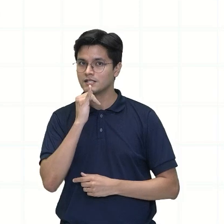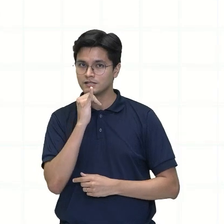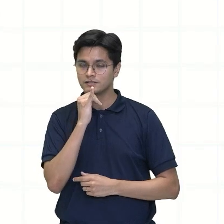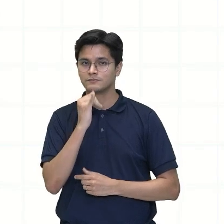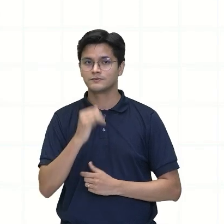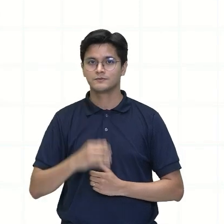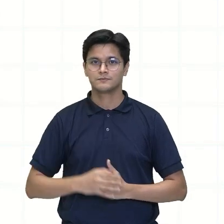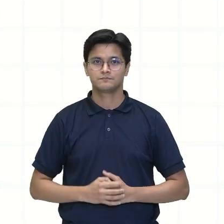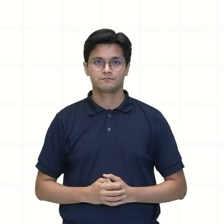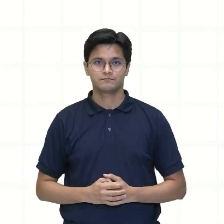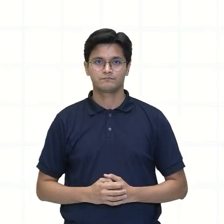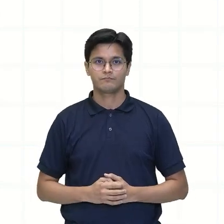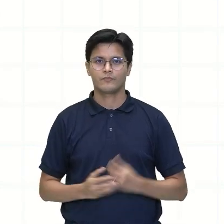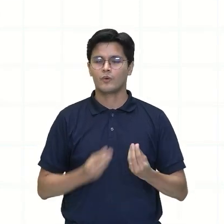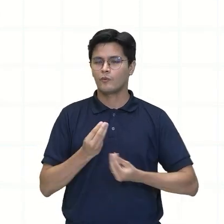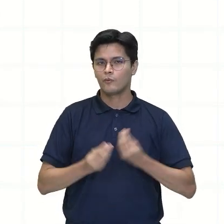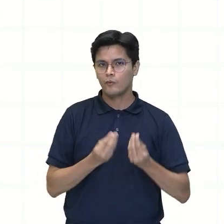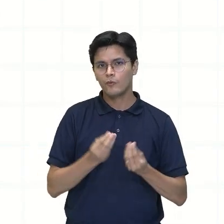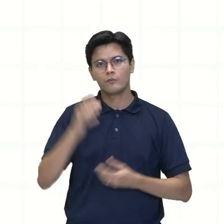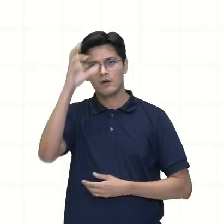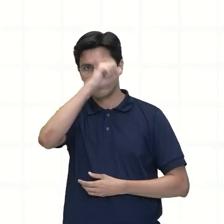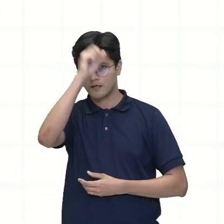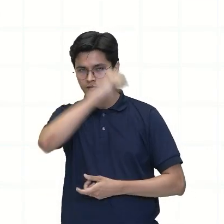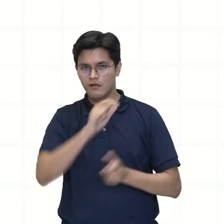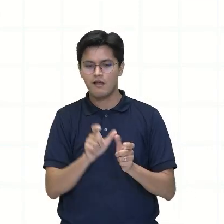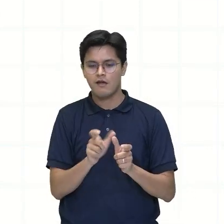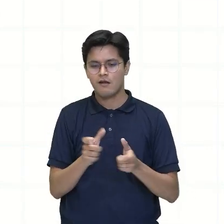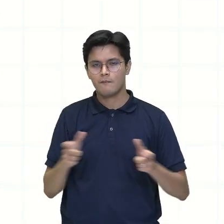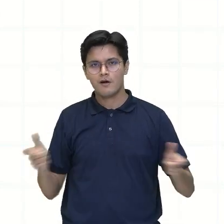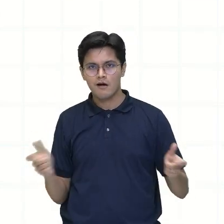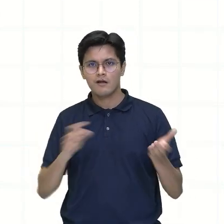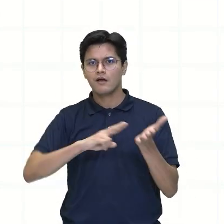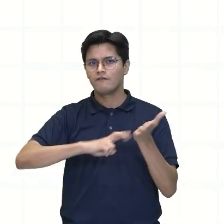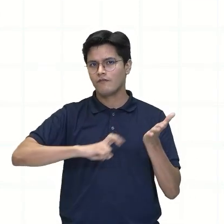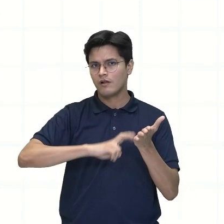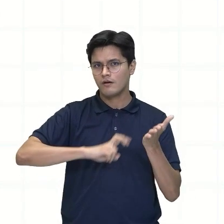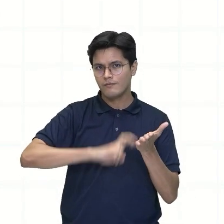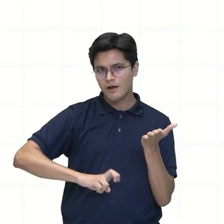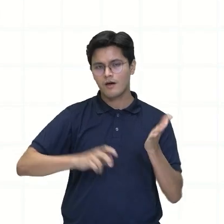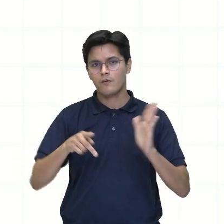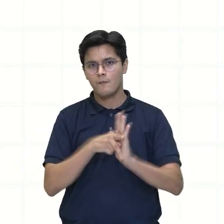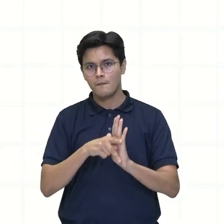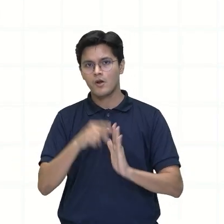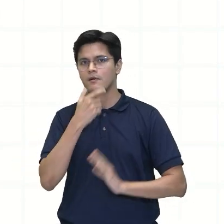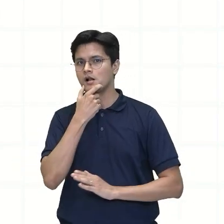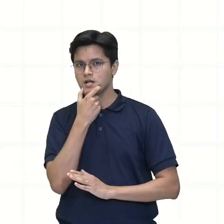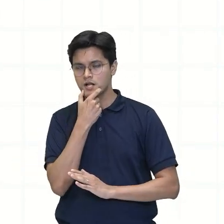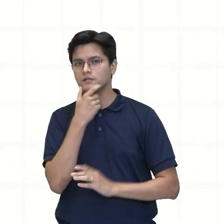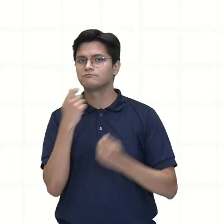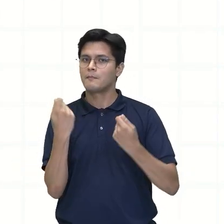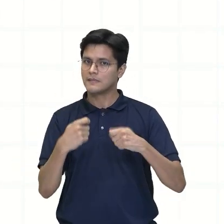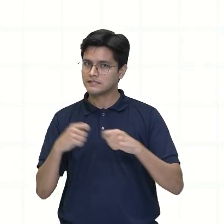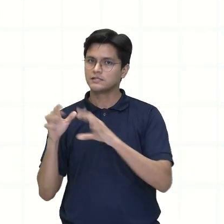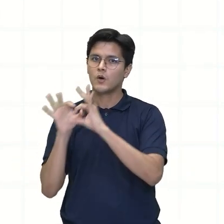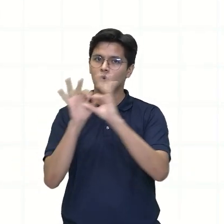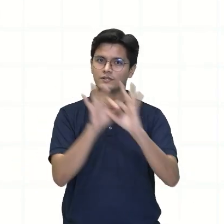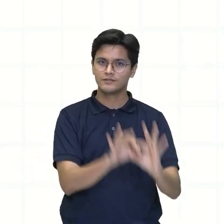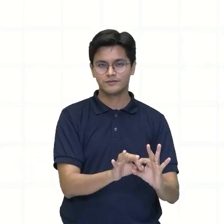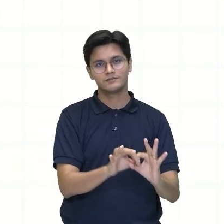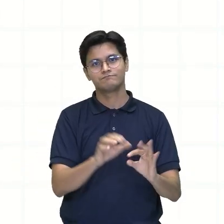com a gramática, vocabulário, seja lá o que for na língua inglesa, sem contextualizar, ou